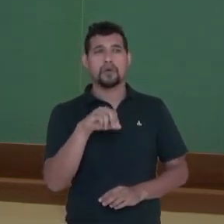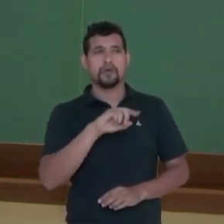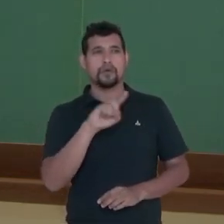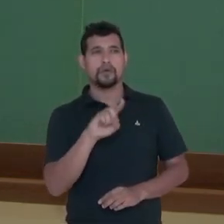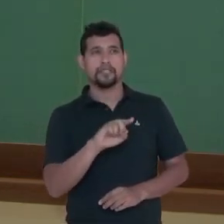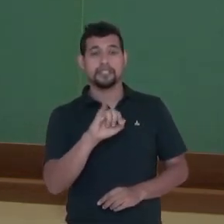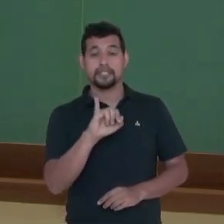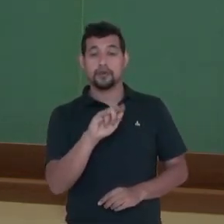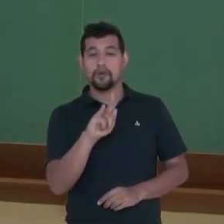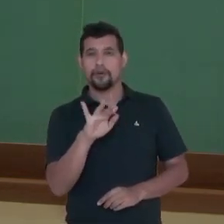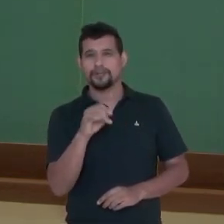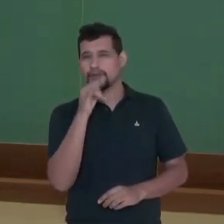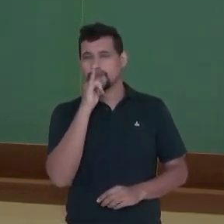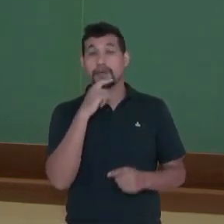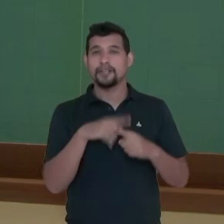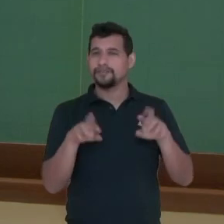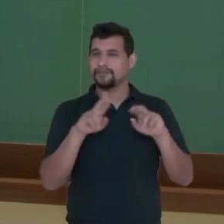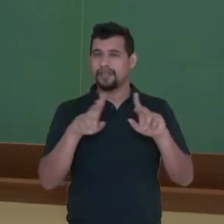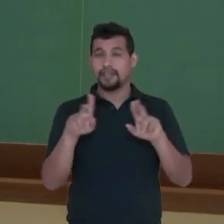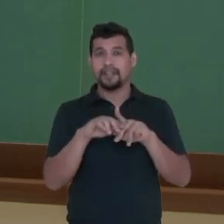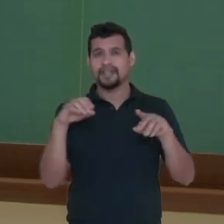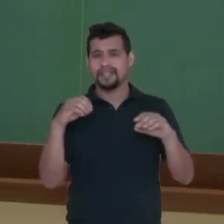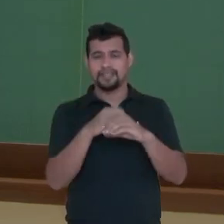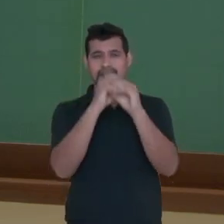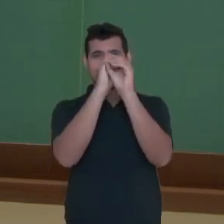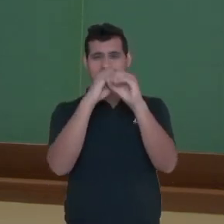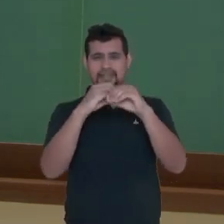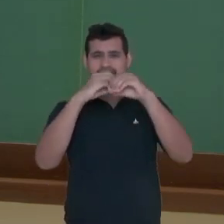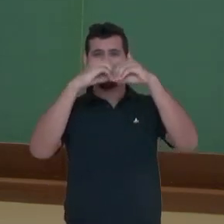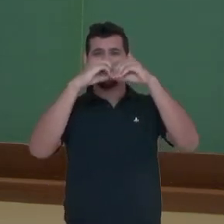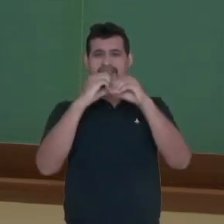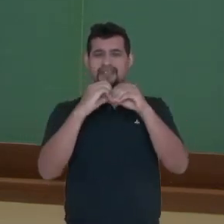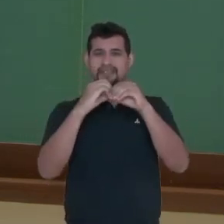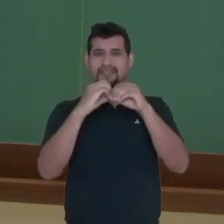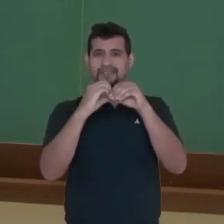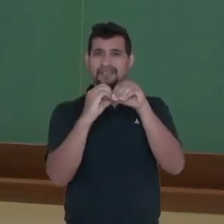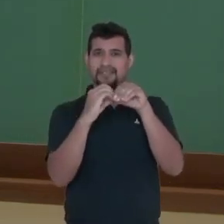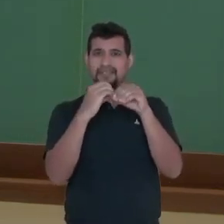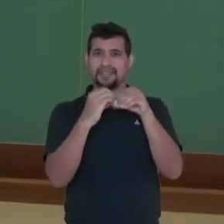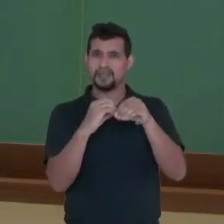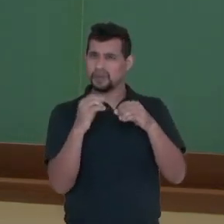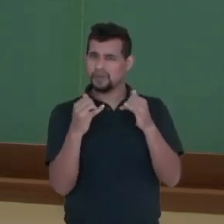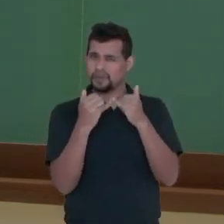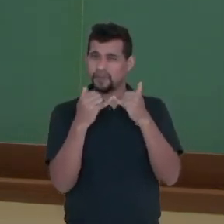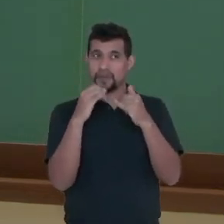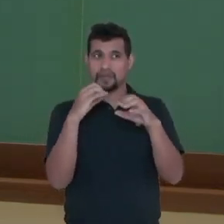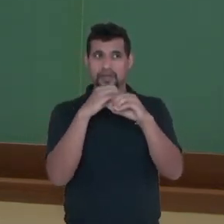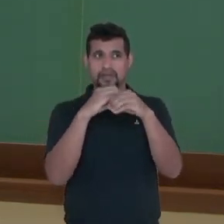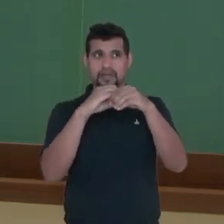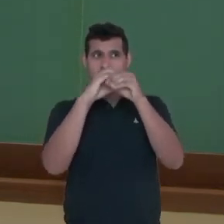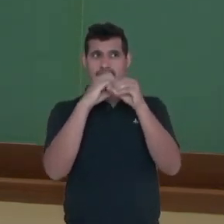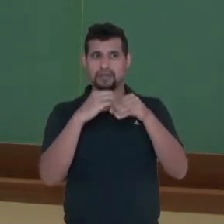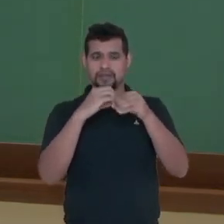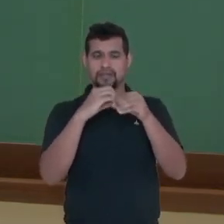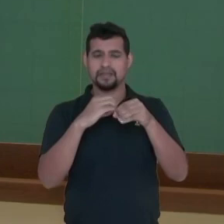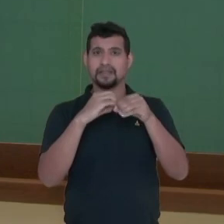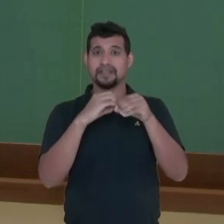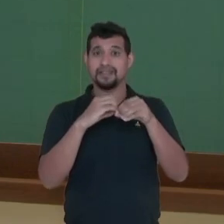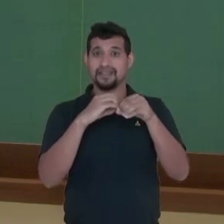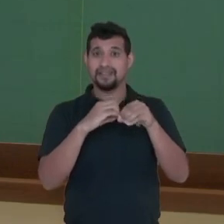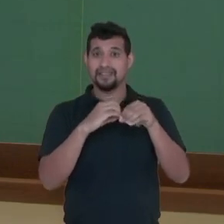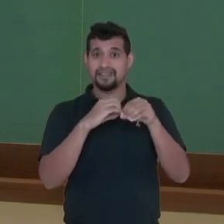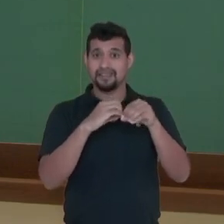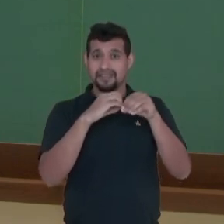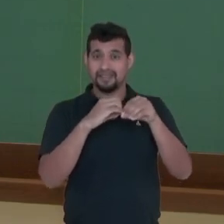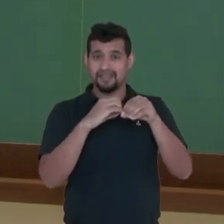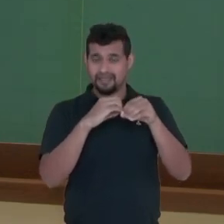ele se separou, em vez de eles fazer uma separação total, ficaram unidos por alguma parte. Então, gerou dois indivíduos, mas eles são unidos